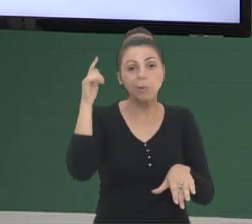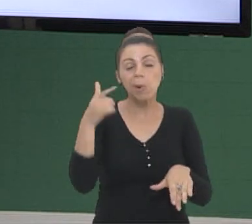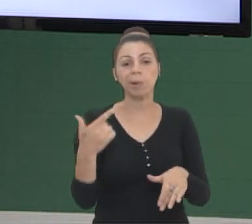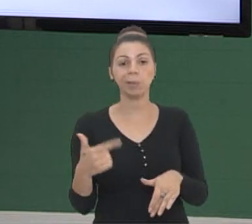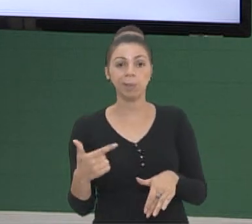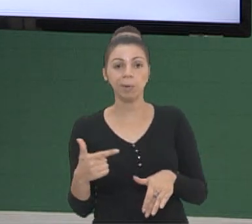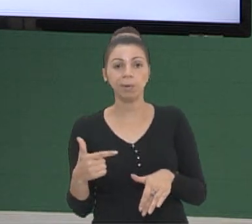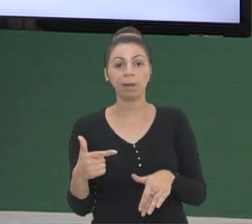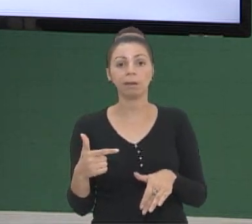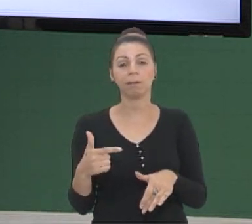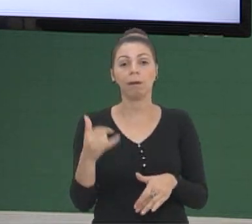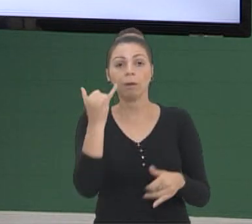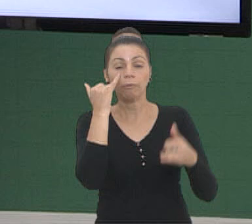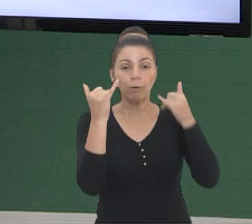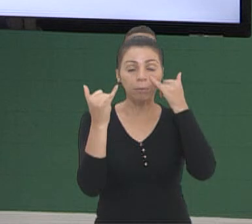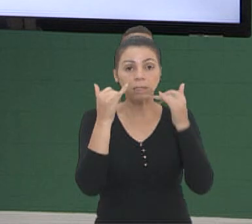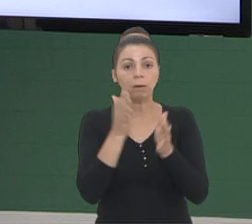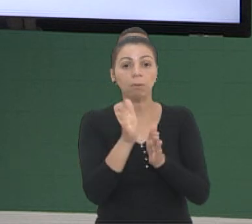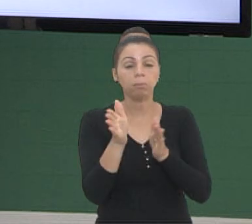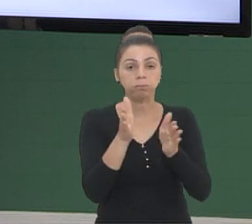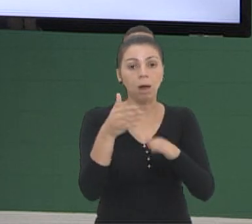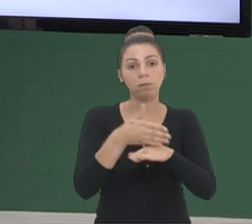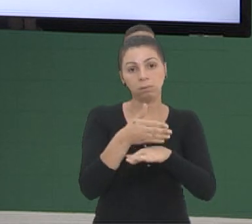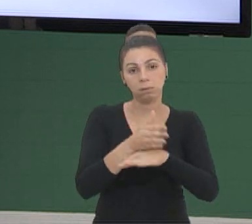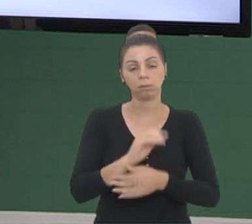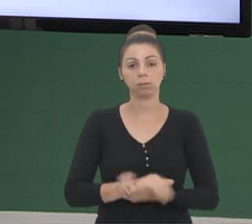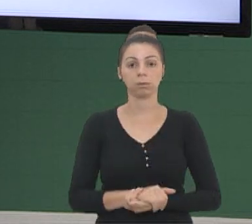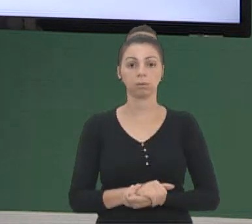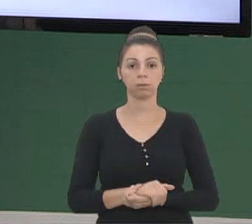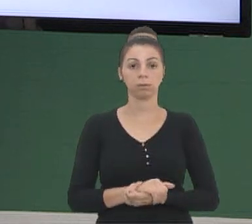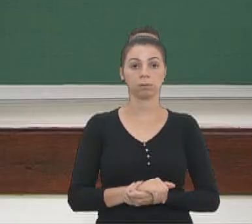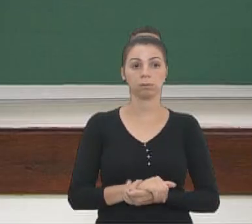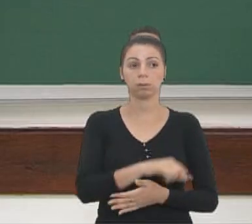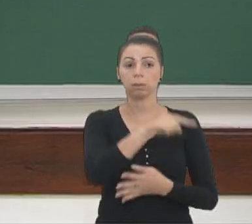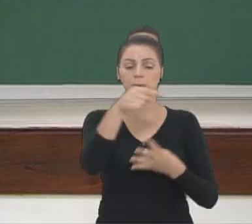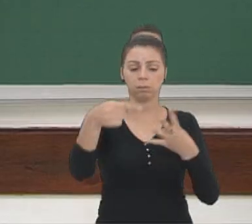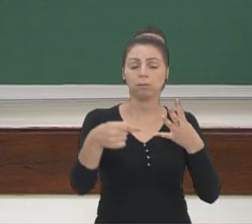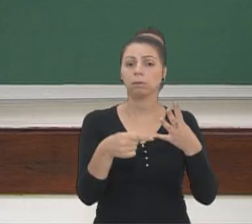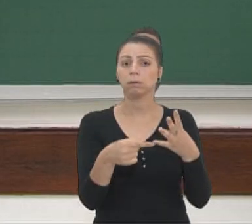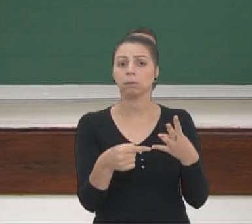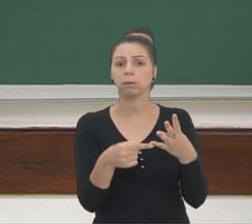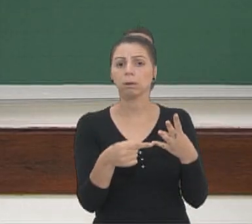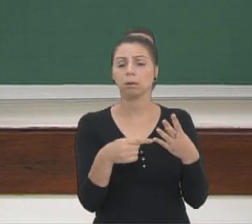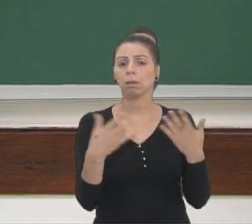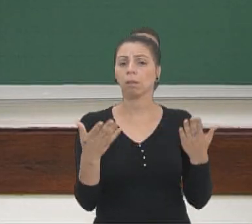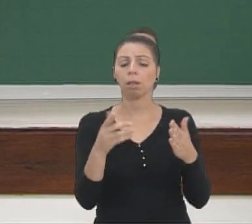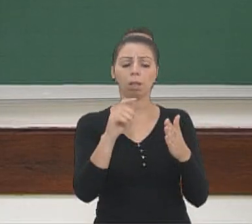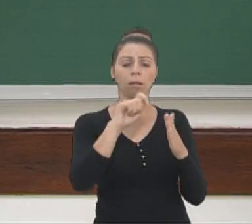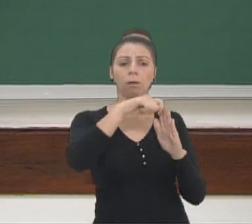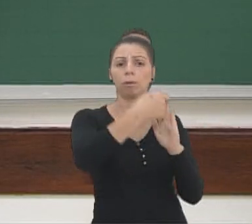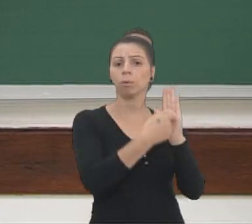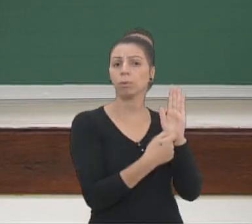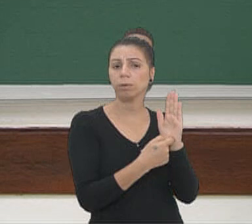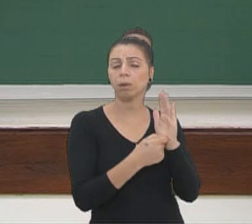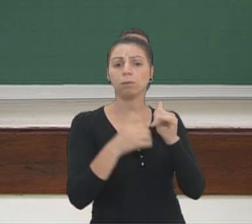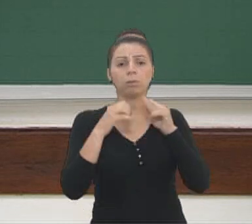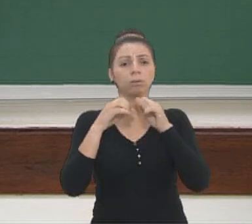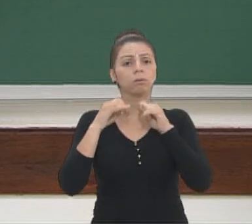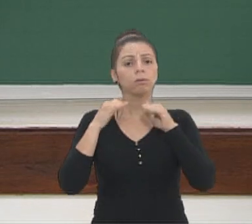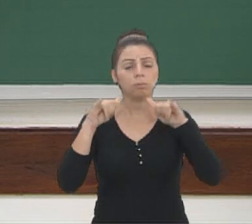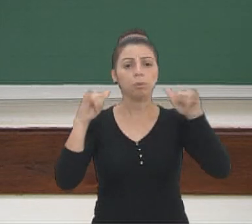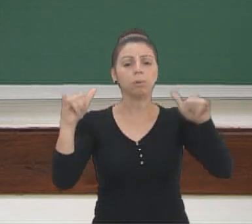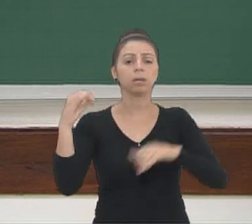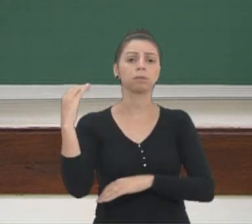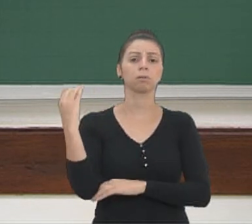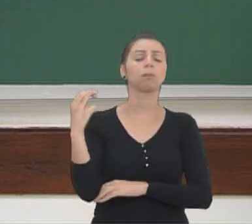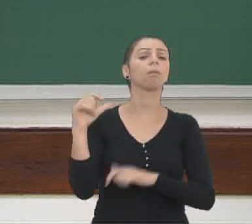especialistas, ok? E, em quarto lugar, onde é que vive o texto de publicação científica? Qual é o local